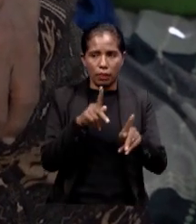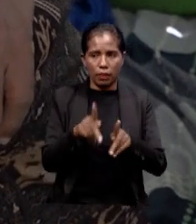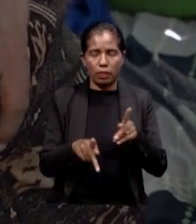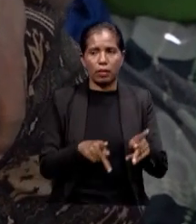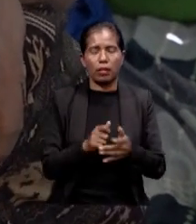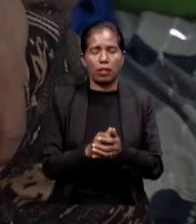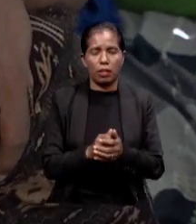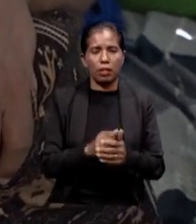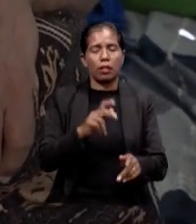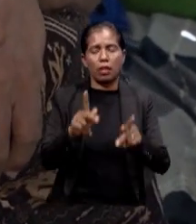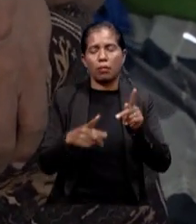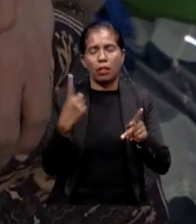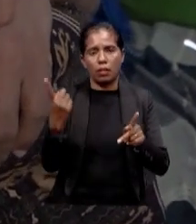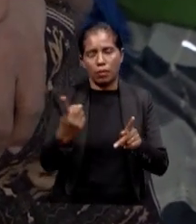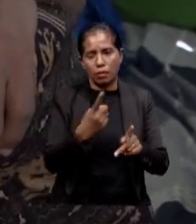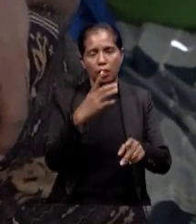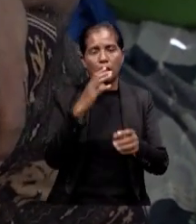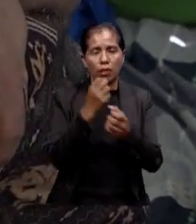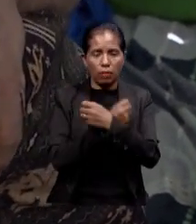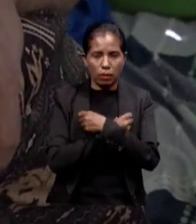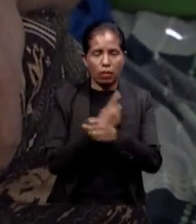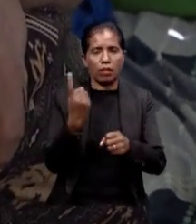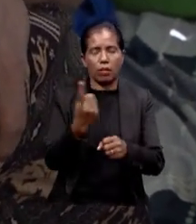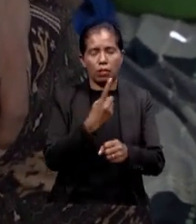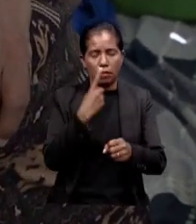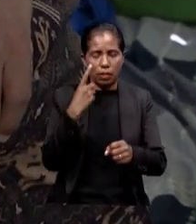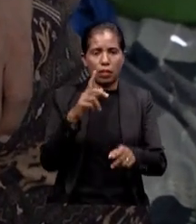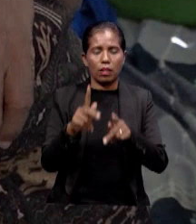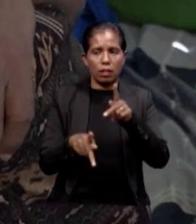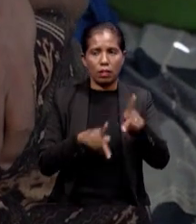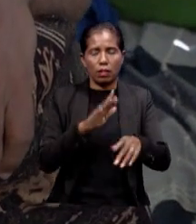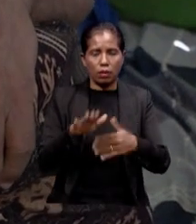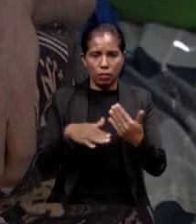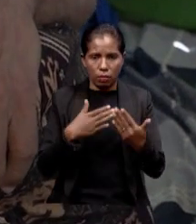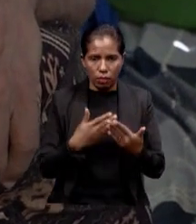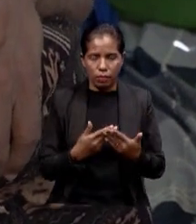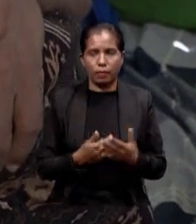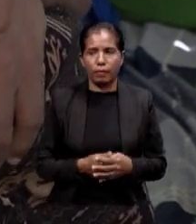Fogo na fati. Na descrição. Nessa.